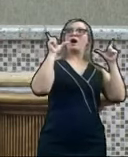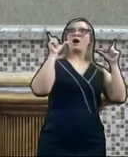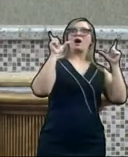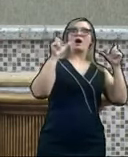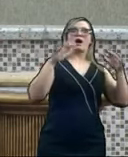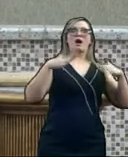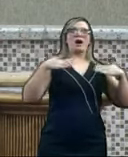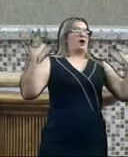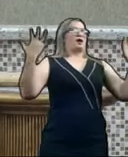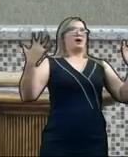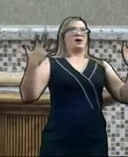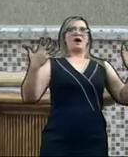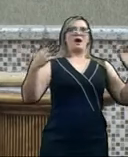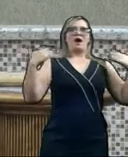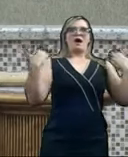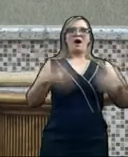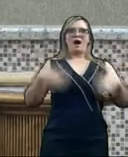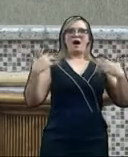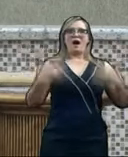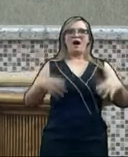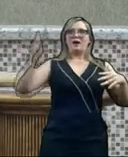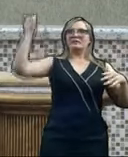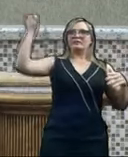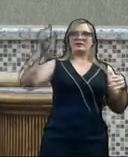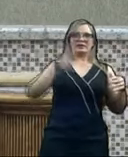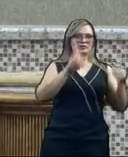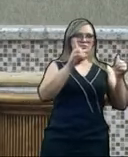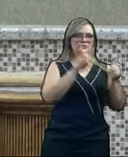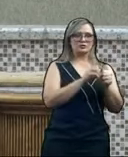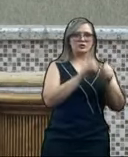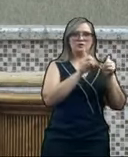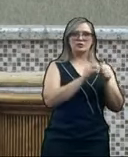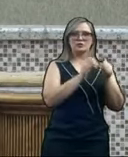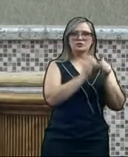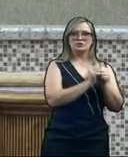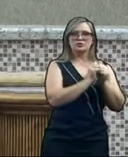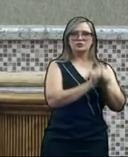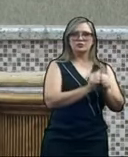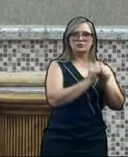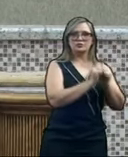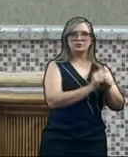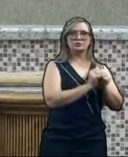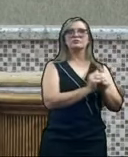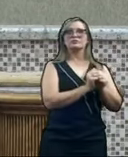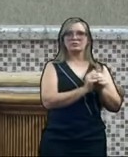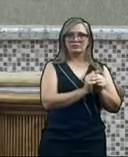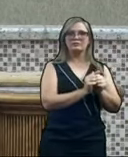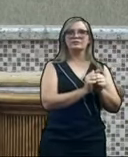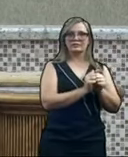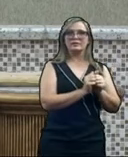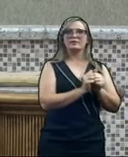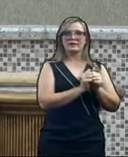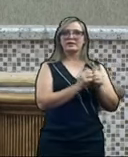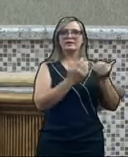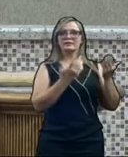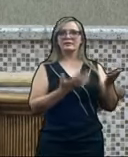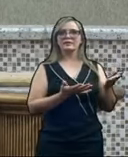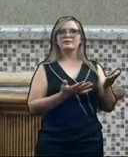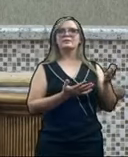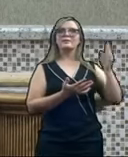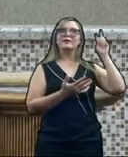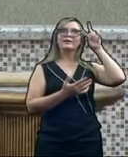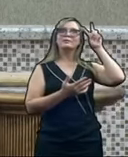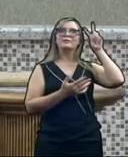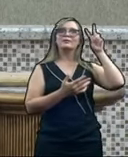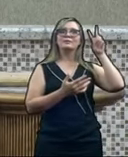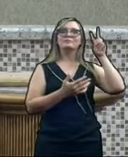o interessante que os seus pais os seus avós já viam a vida já viu o tido um encontro